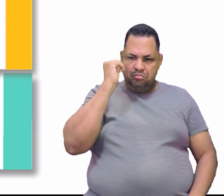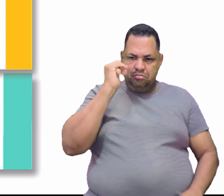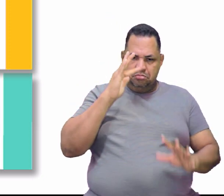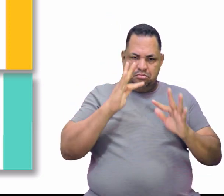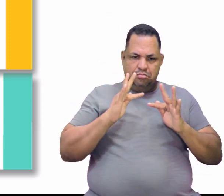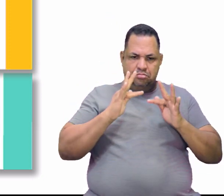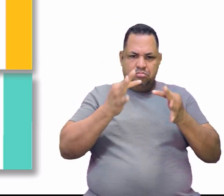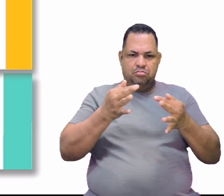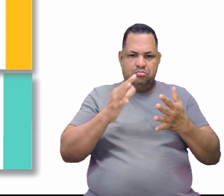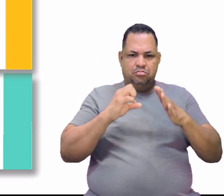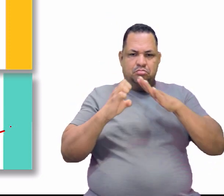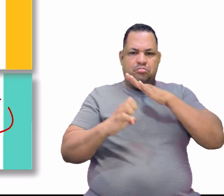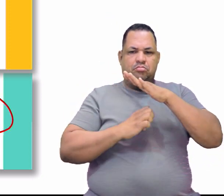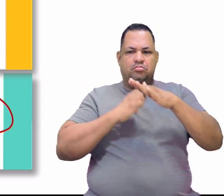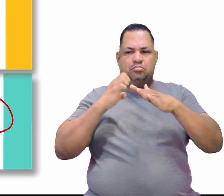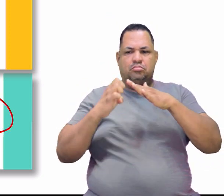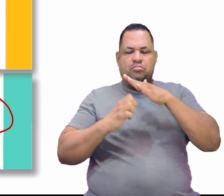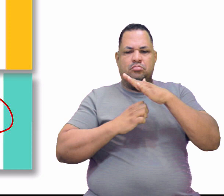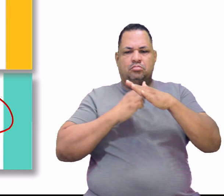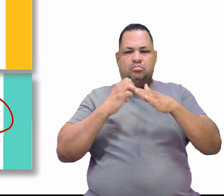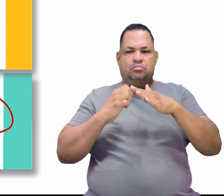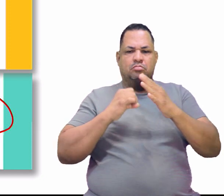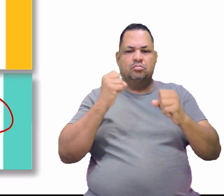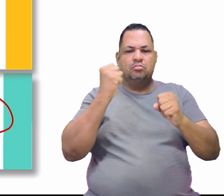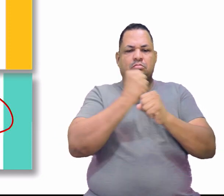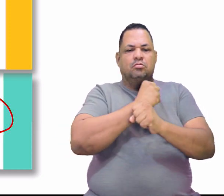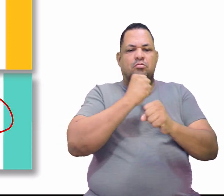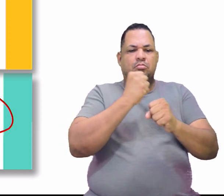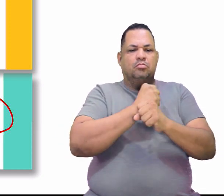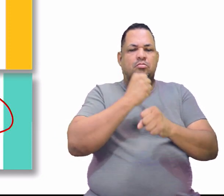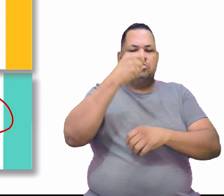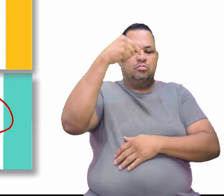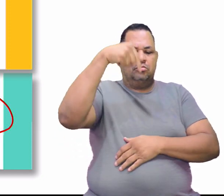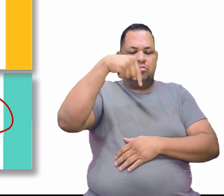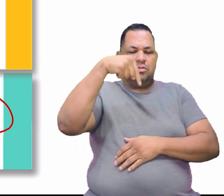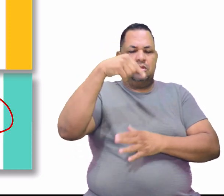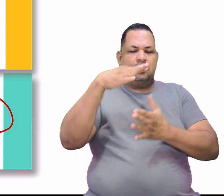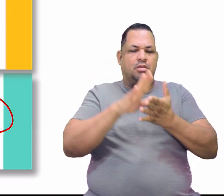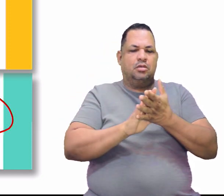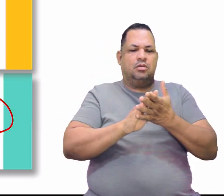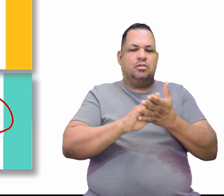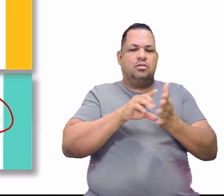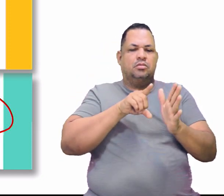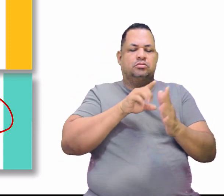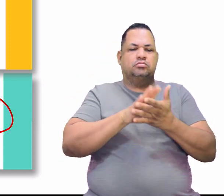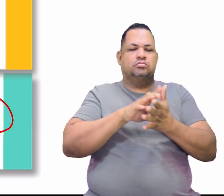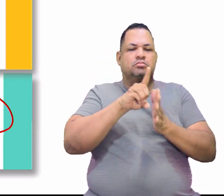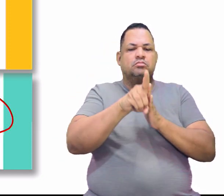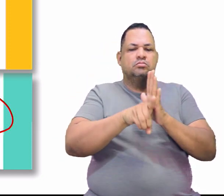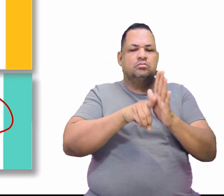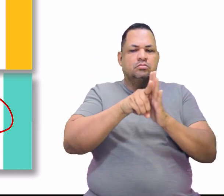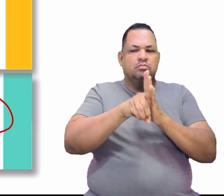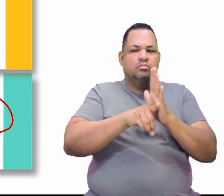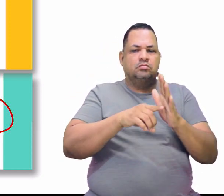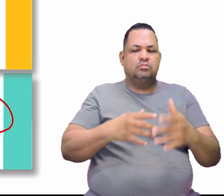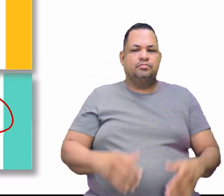E por último, as empresas que estiveram envolvidas